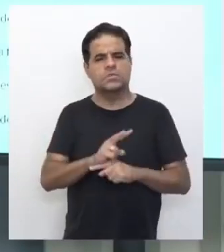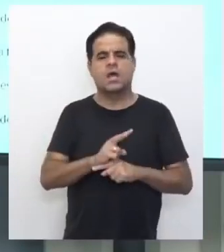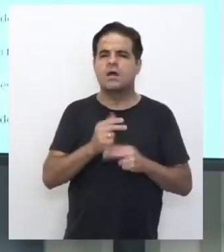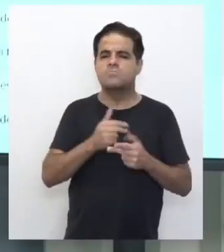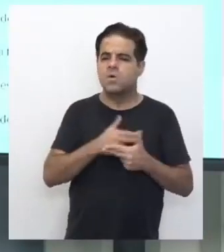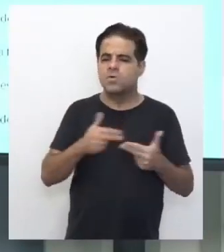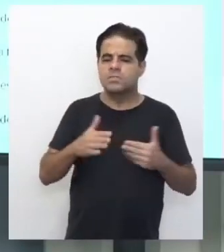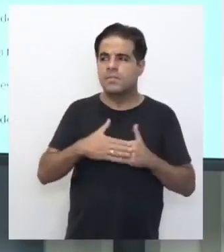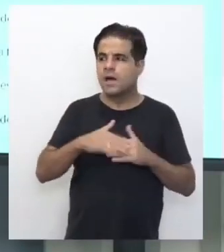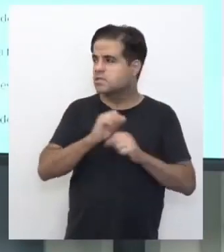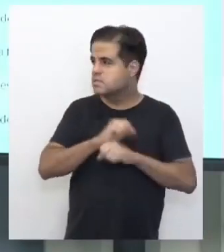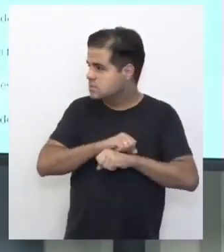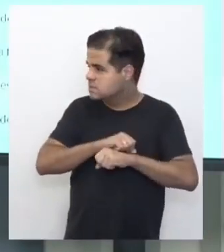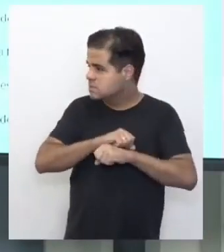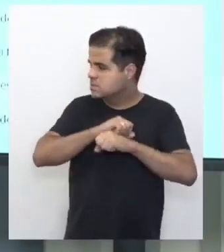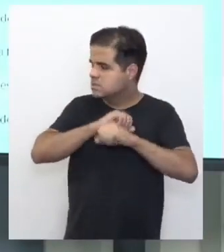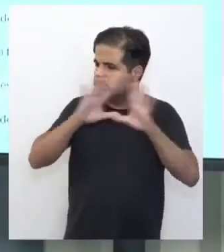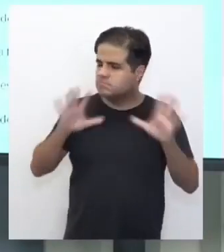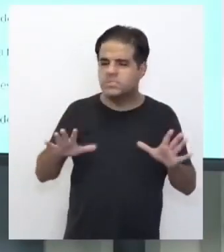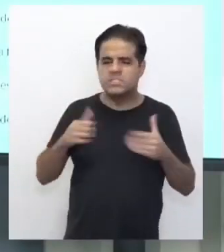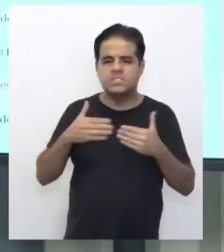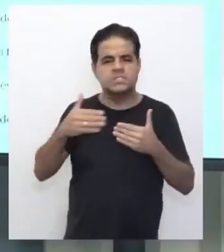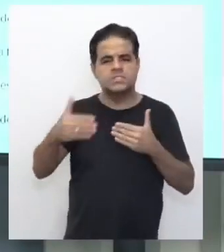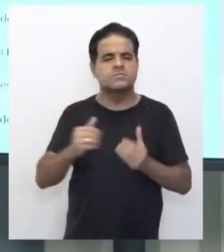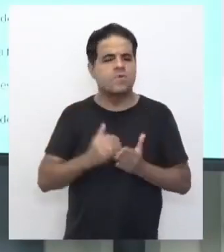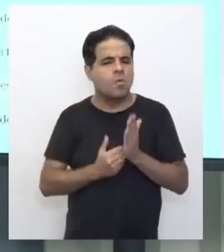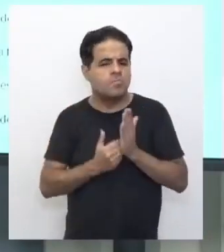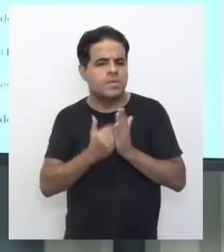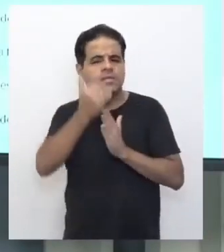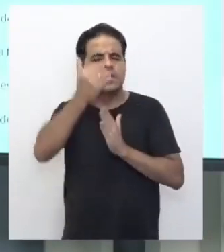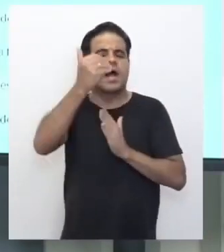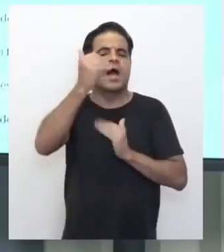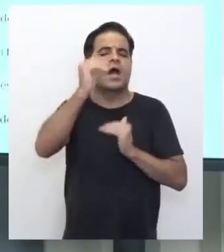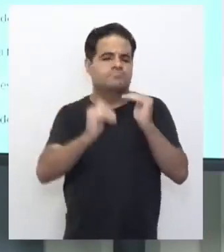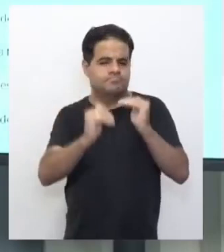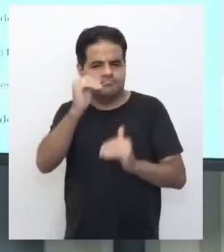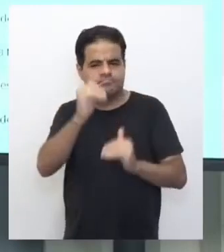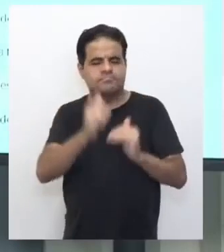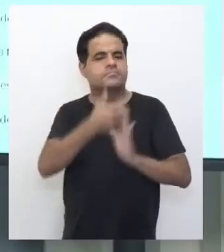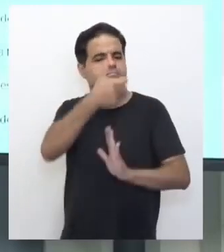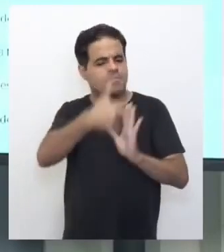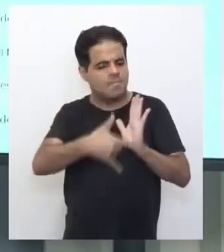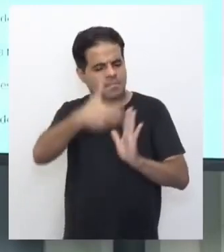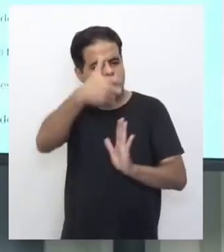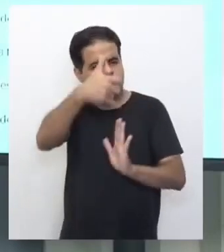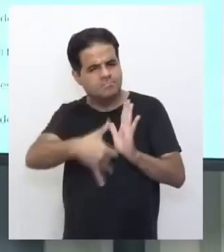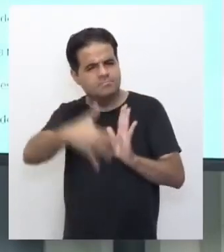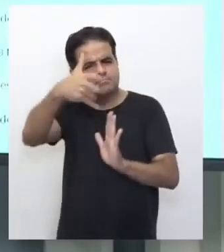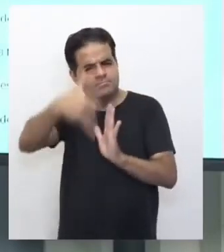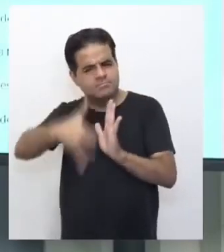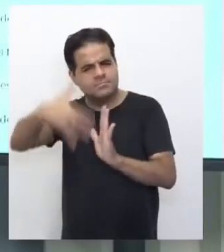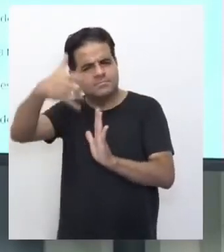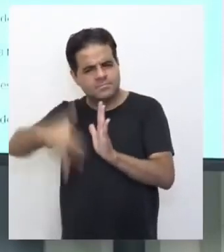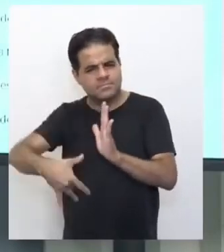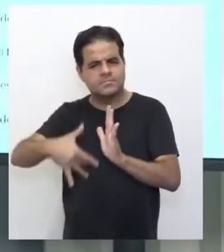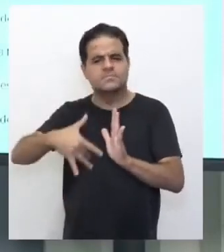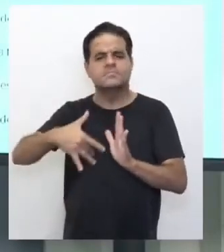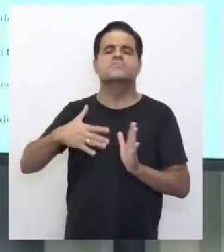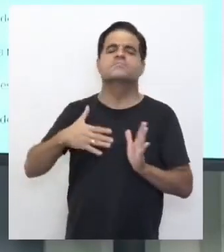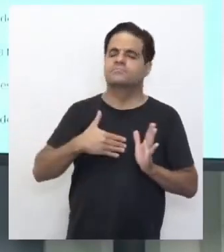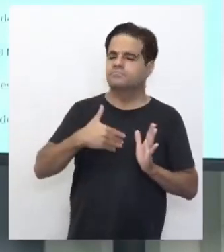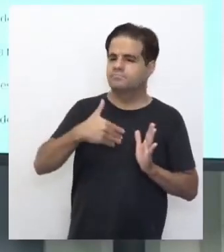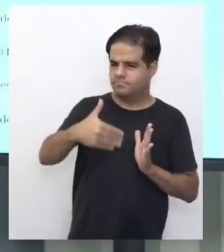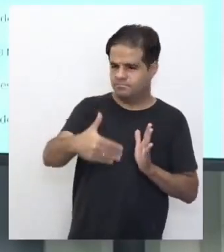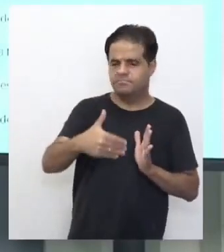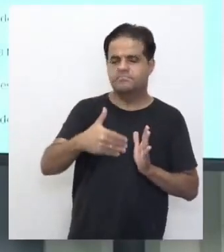mais expressivo, ou seja, aumentar a proporcionalidade da descrição, da caracterização, né? Intensificar.